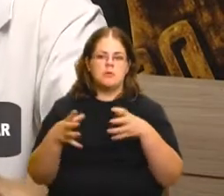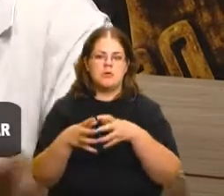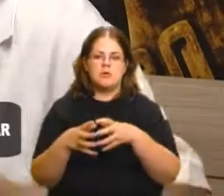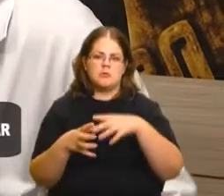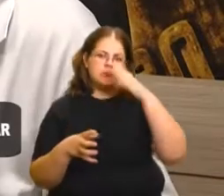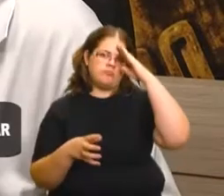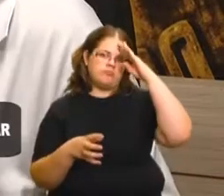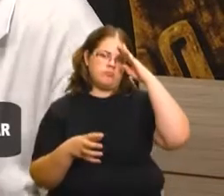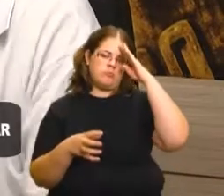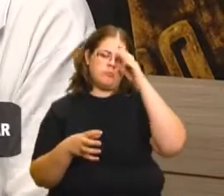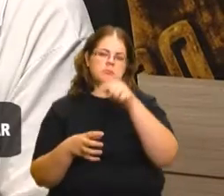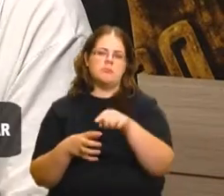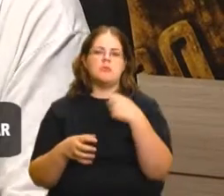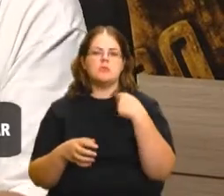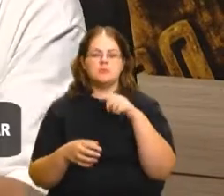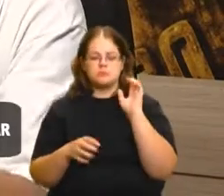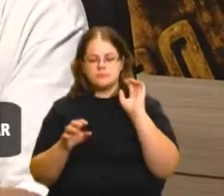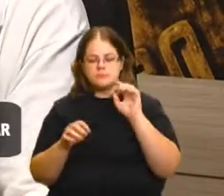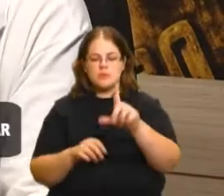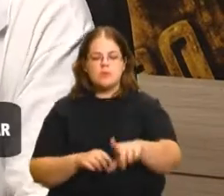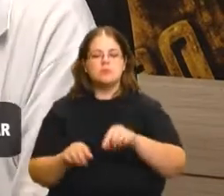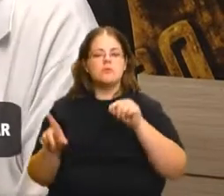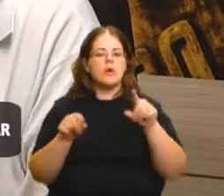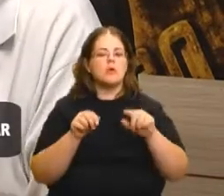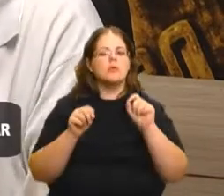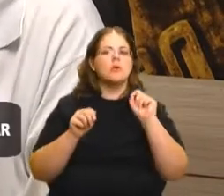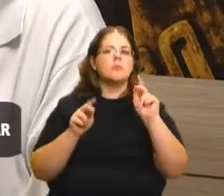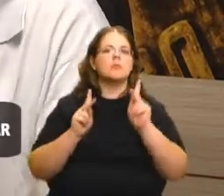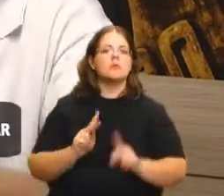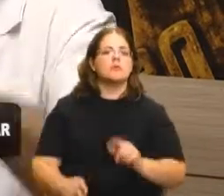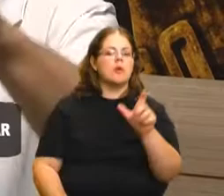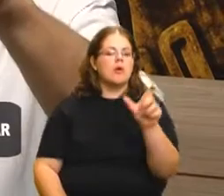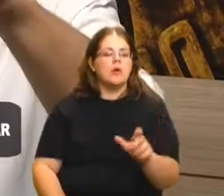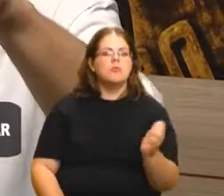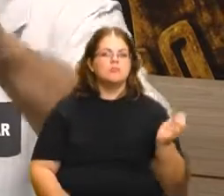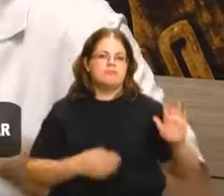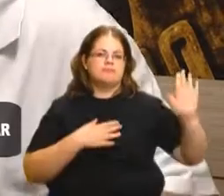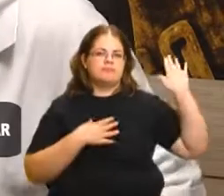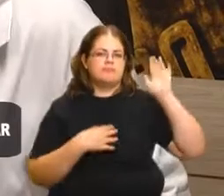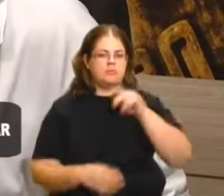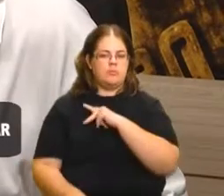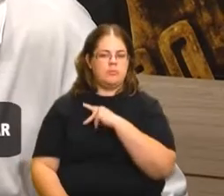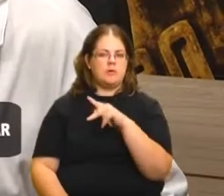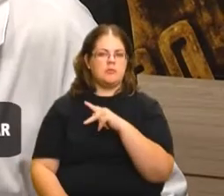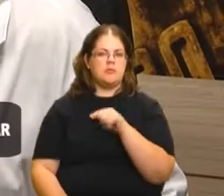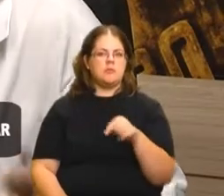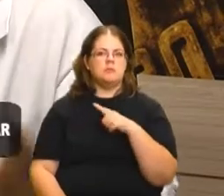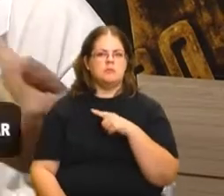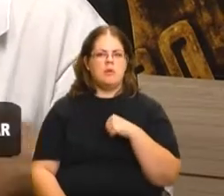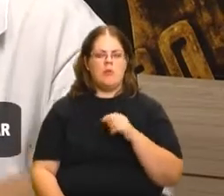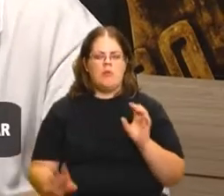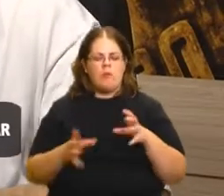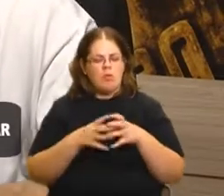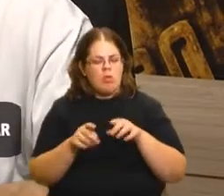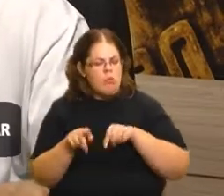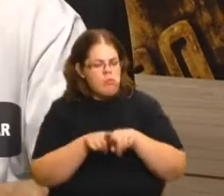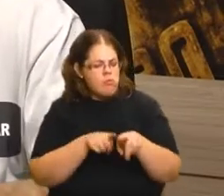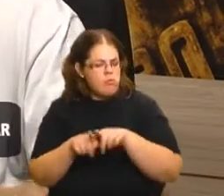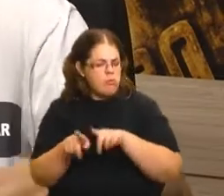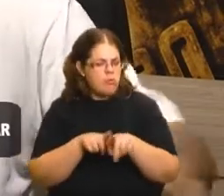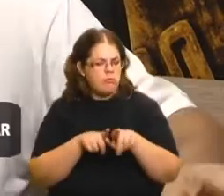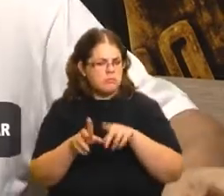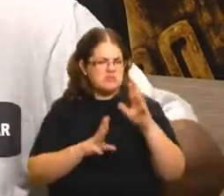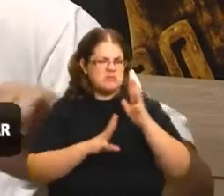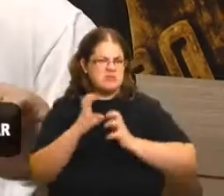junta militar, mas eles tinham que definir quem seria o presidente entre aspas. Né? E há um conflito interno em relação a